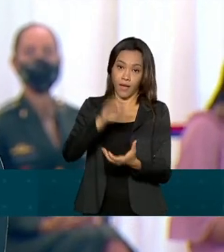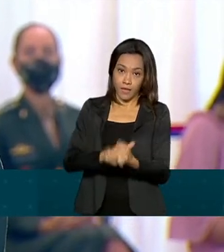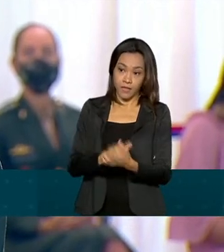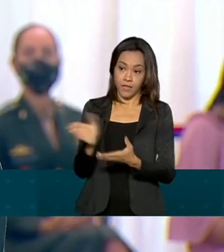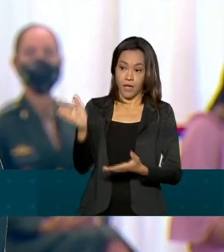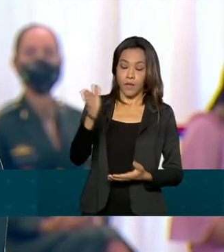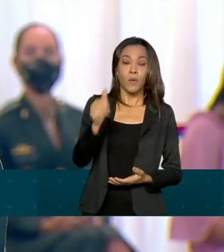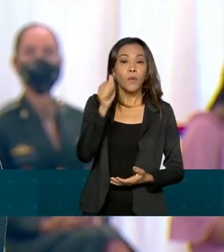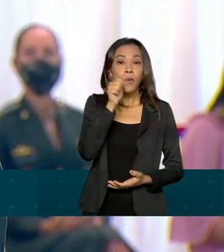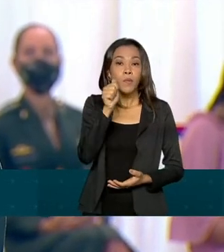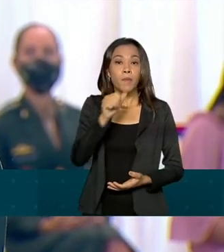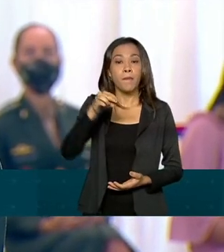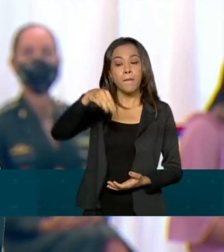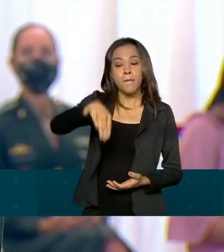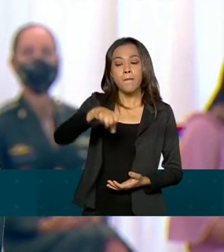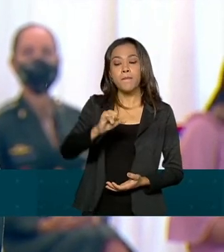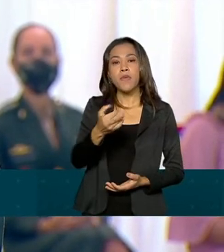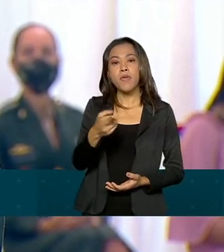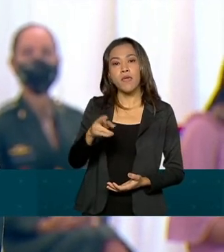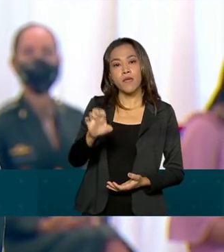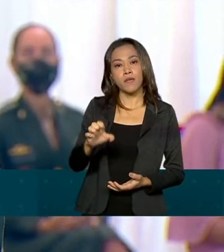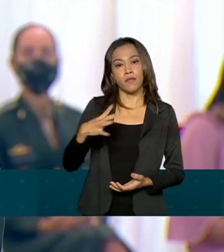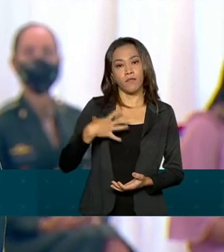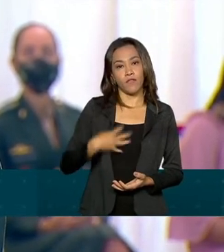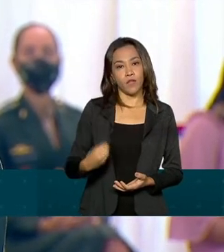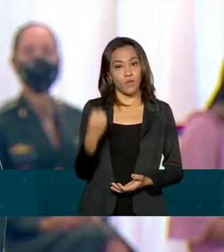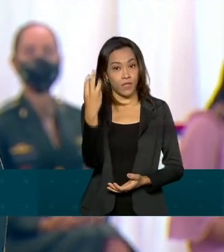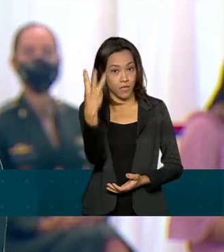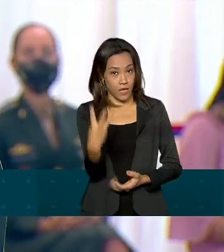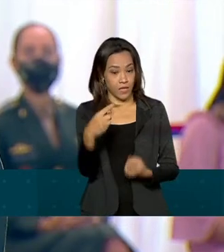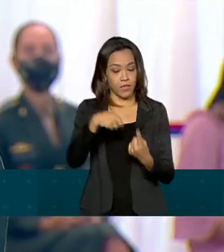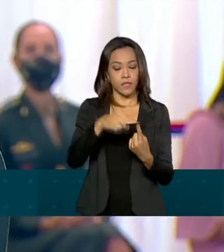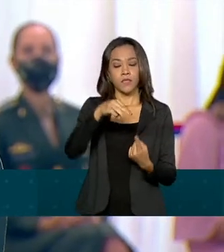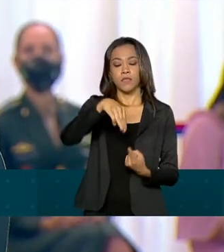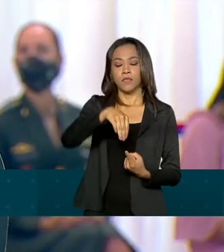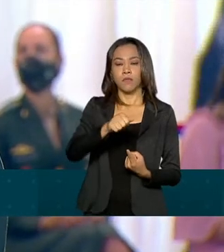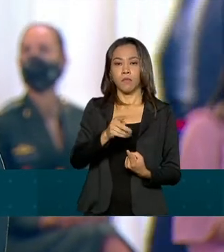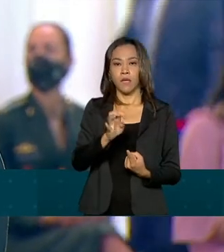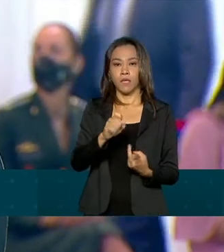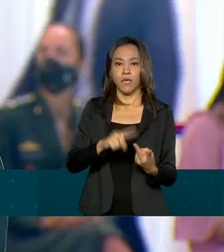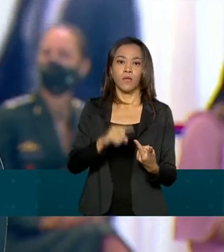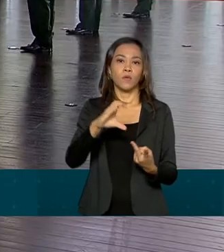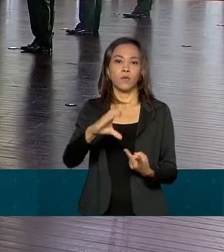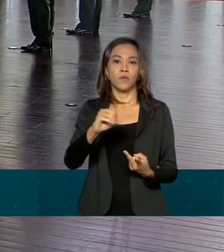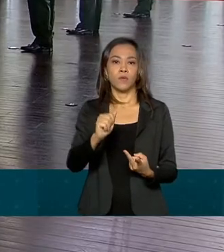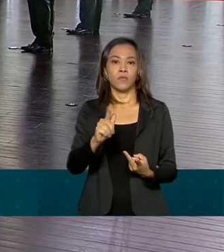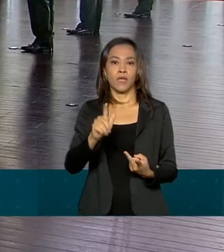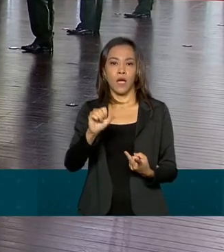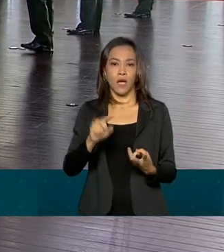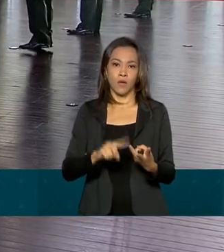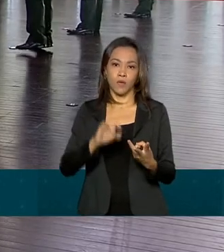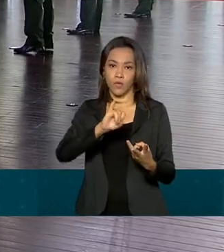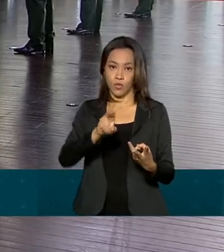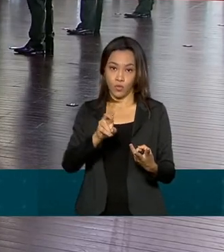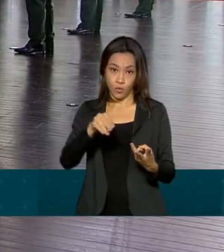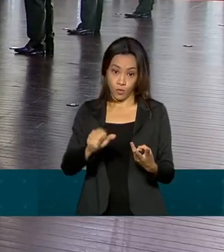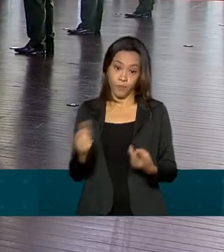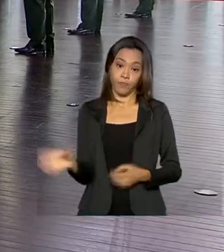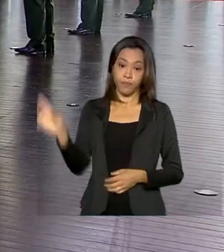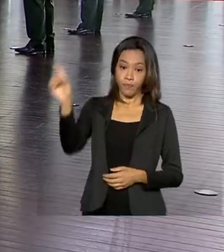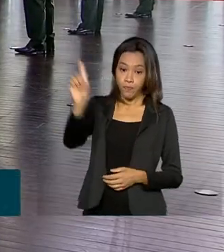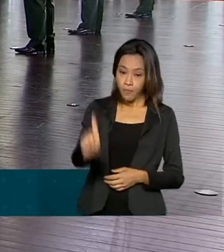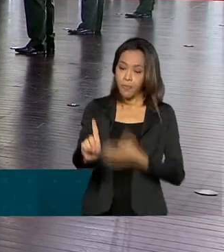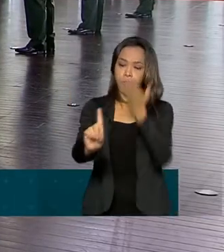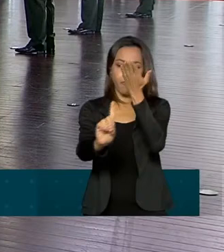Rivanda Alencar Rocha Lima e tem três filhos Matheus Sofia e Carlos Júnior Moisés da Paixão